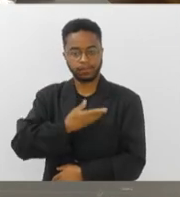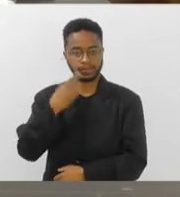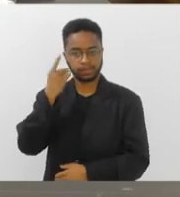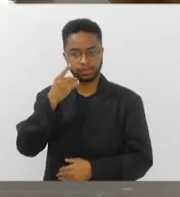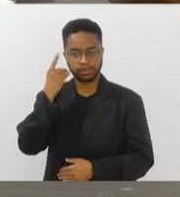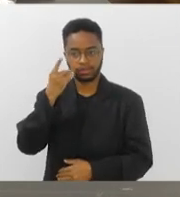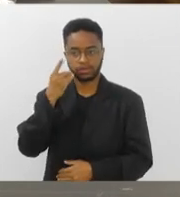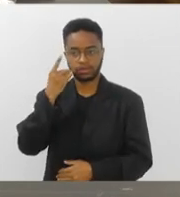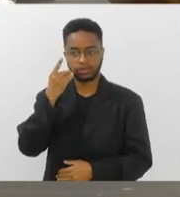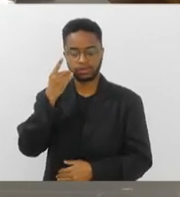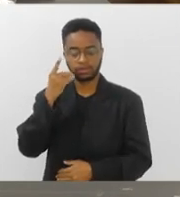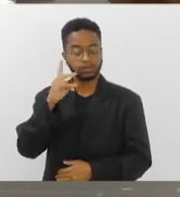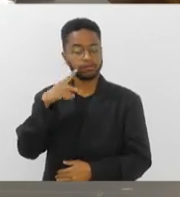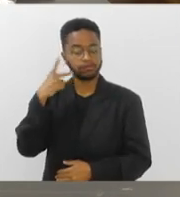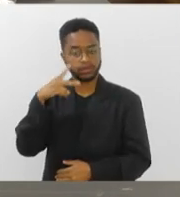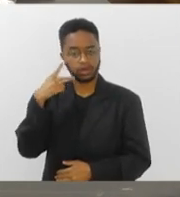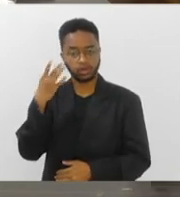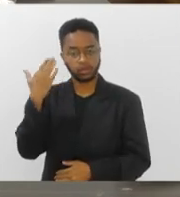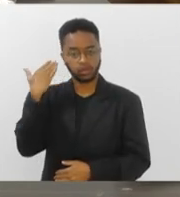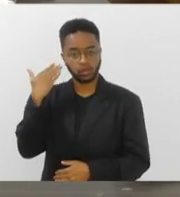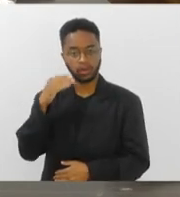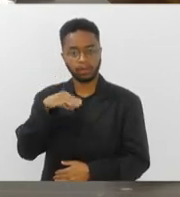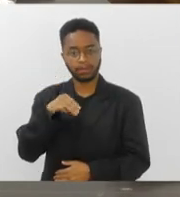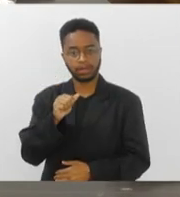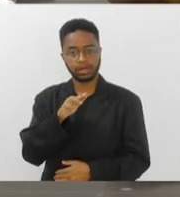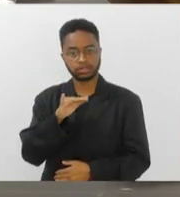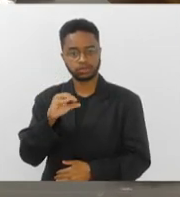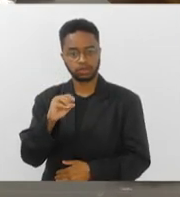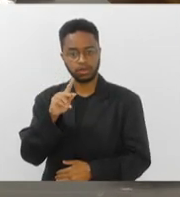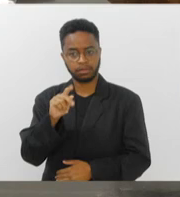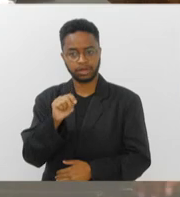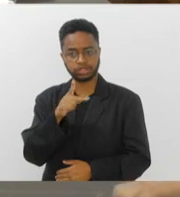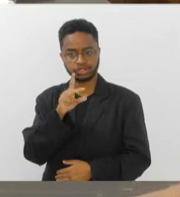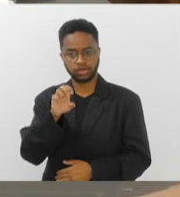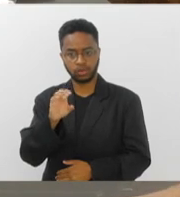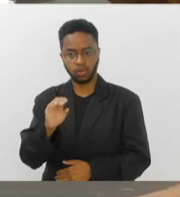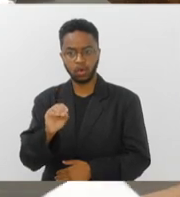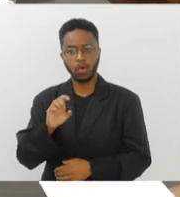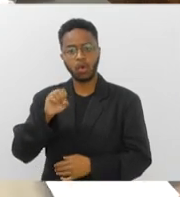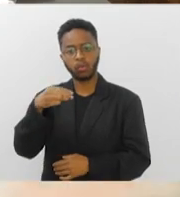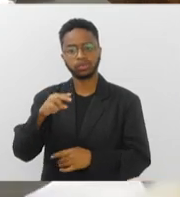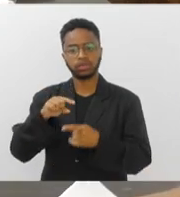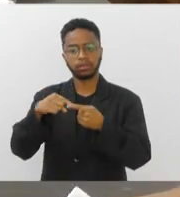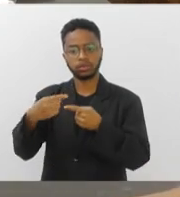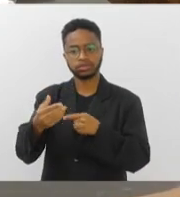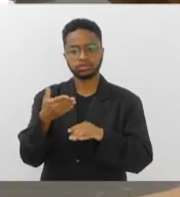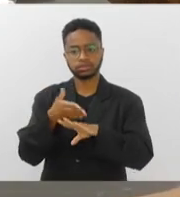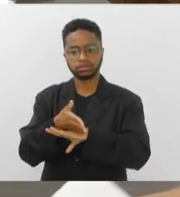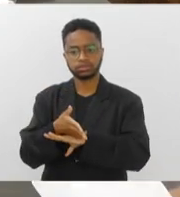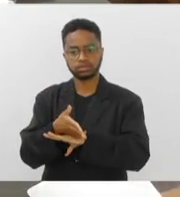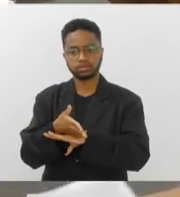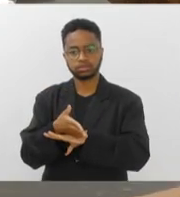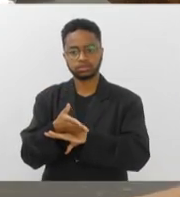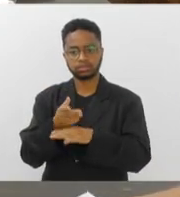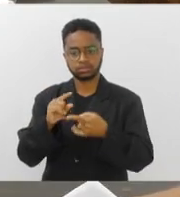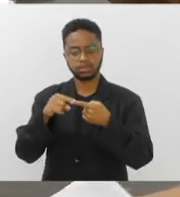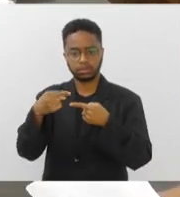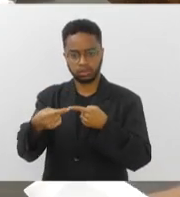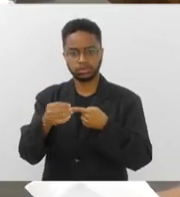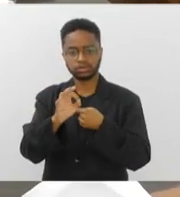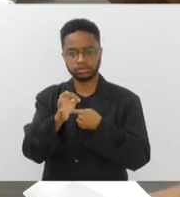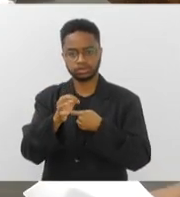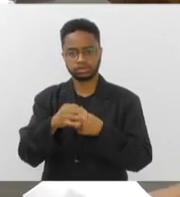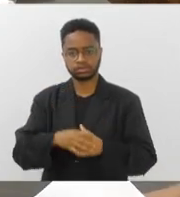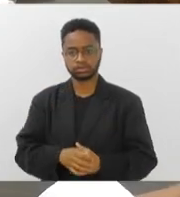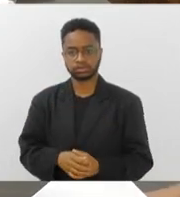Márcio, do então vereador Márcio Pacheco na Câmara, não? Ou assumiu posteriormente o mandato? Foi depois, né? Não